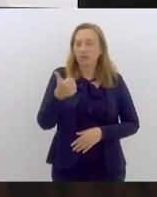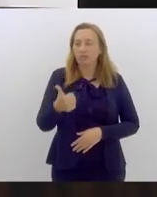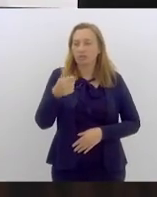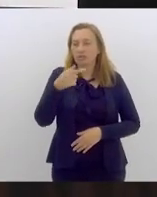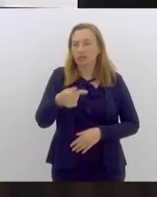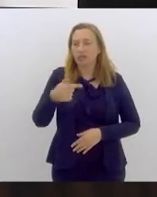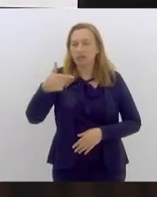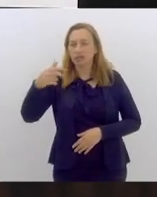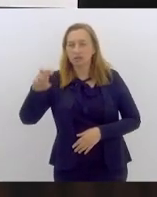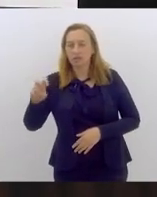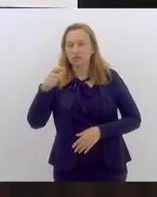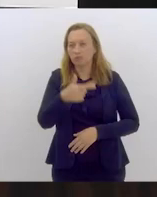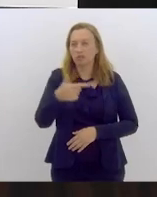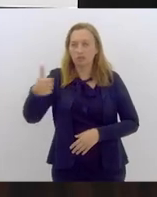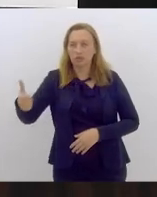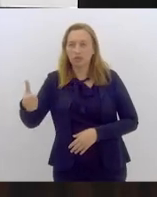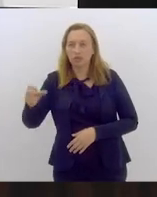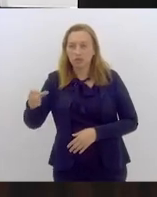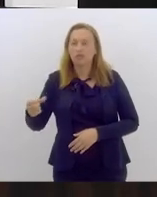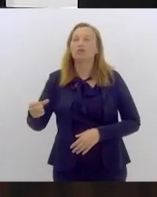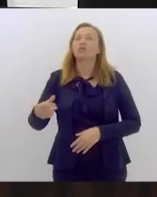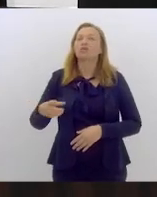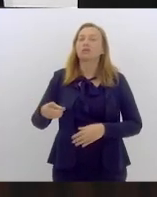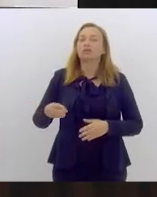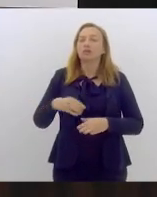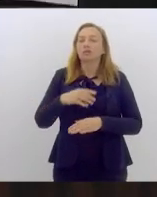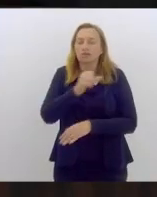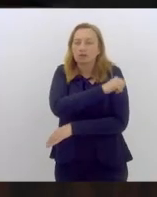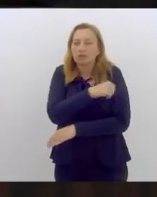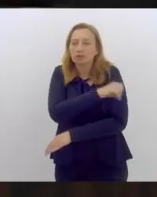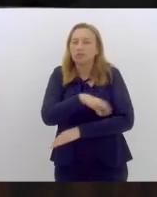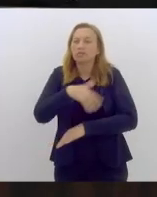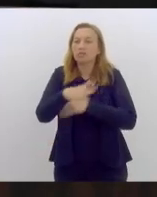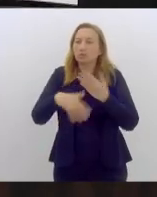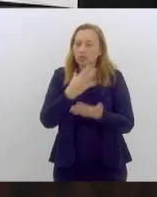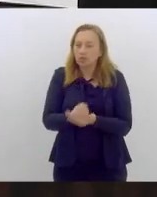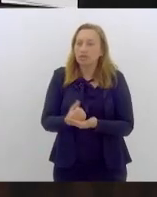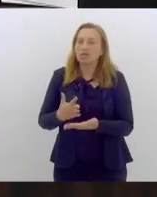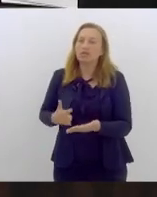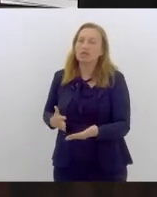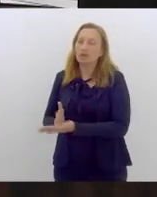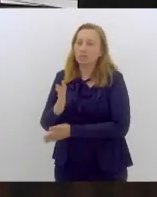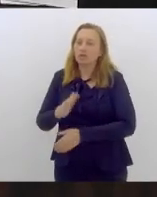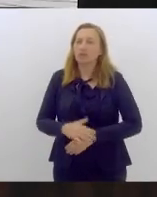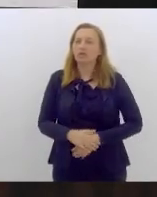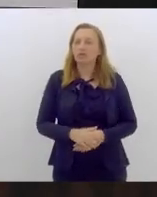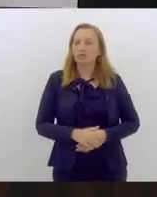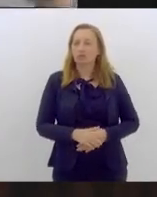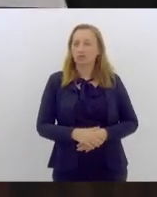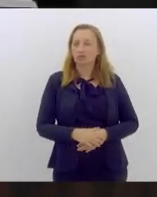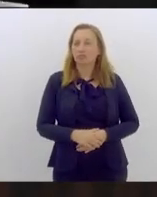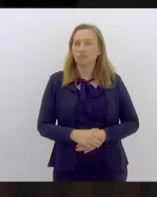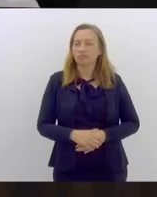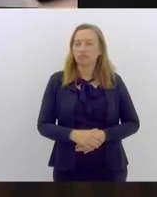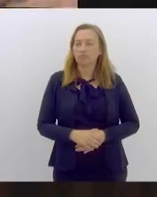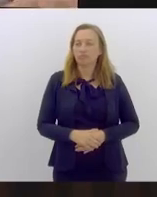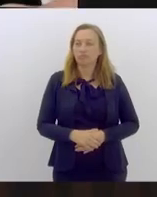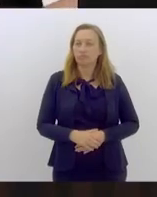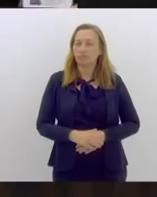2022, deputada enfermeira Rejane. Em votação, os senhores que aprovam permaneçam como estão. Aprovado.